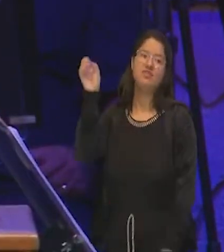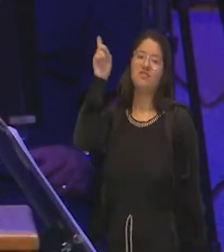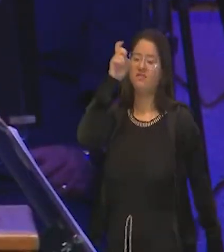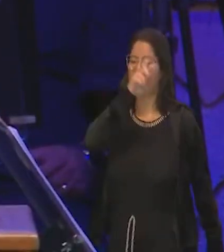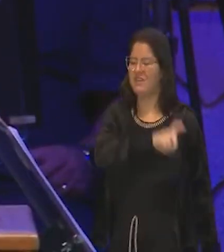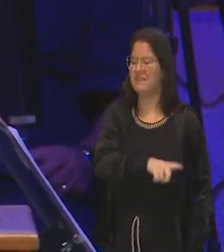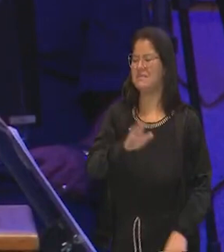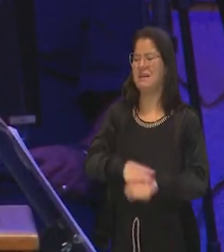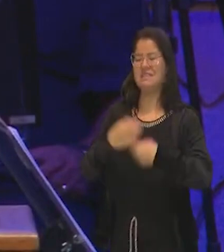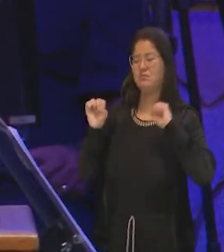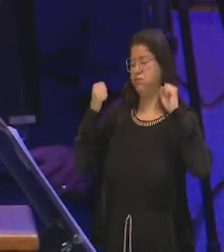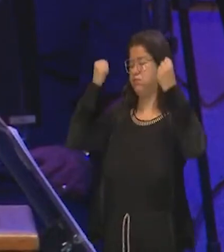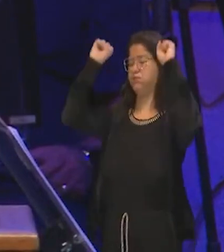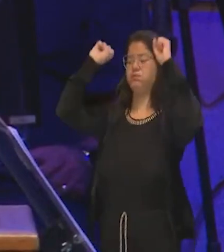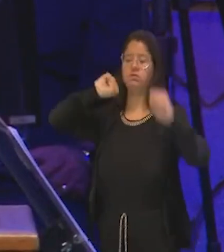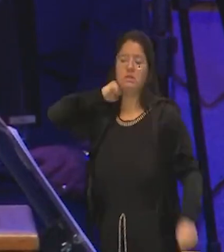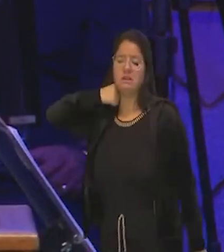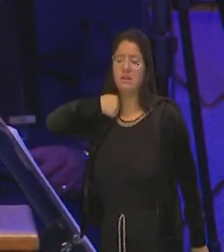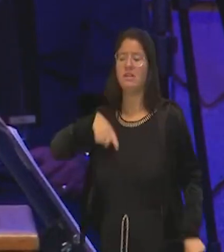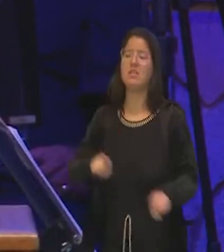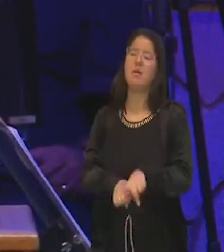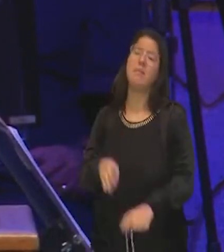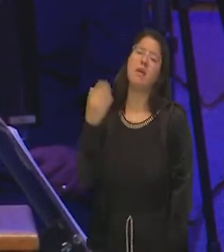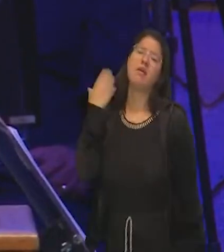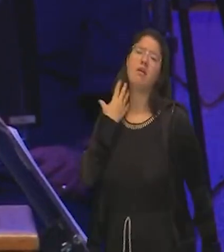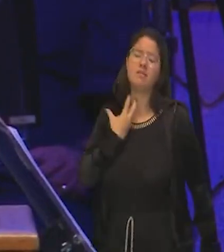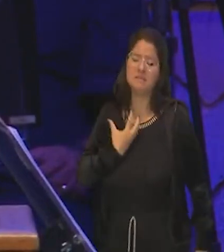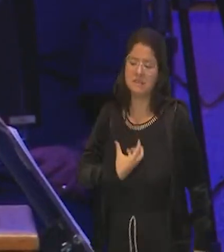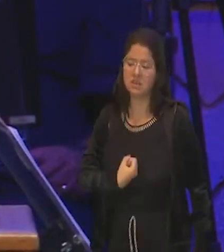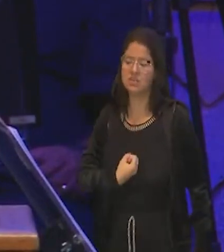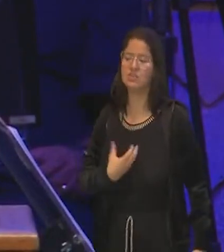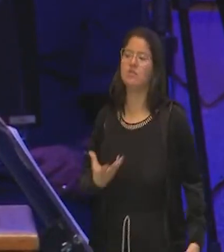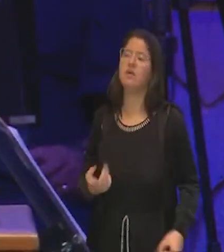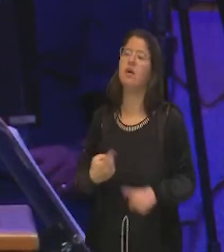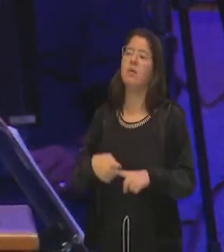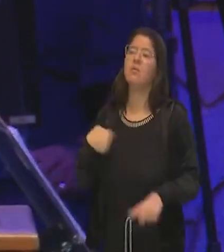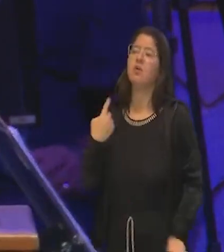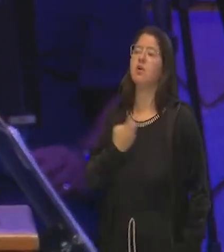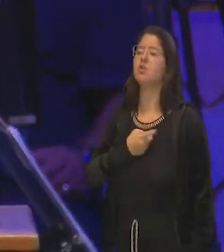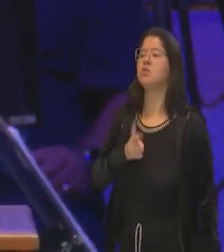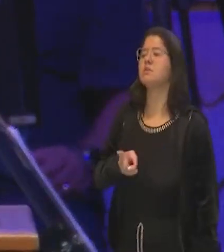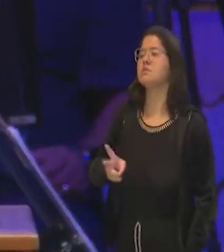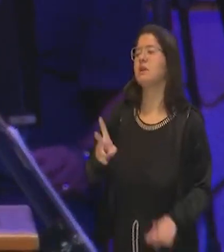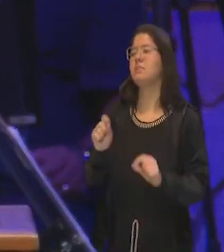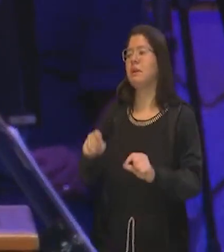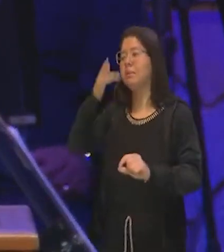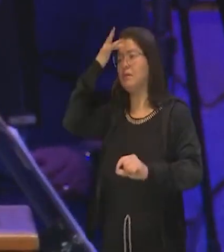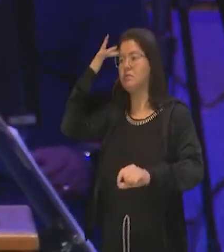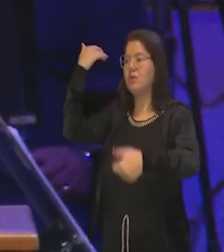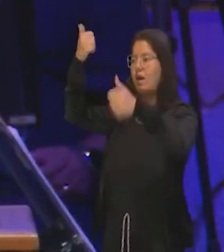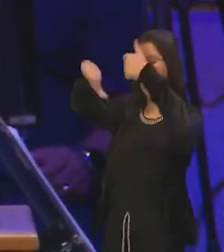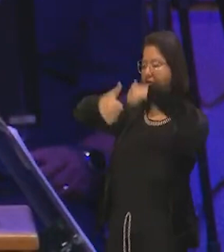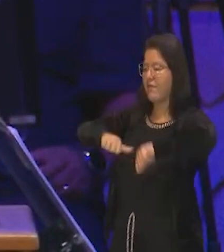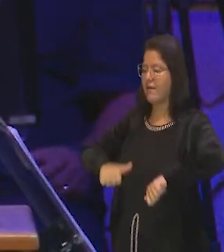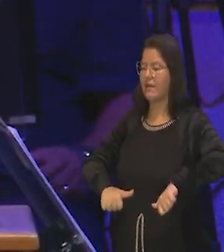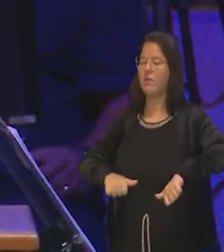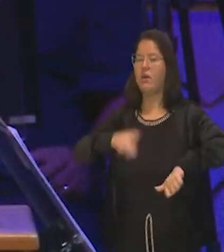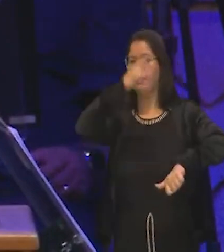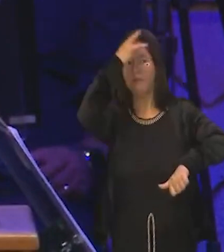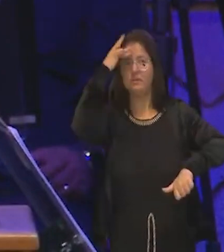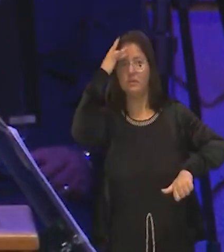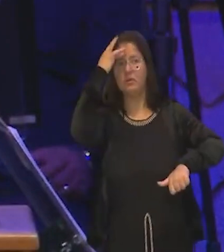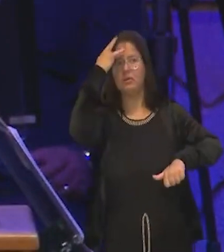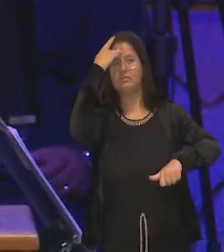mais estressantes, mais cansativas, por nós estarmos sempre sendo avaliados,